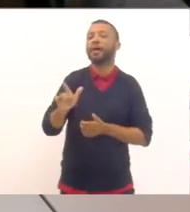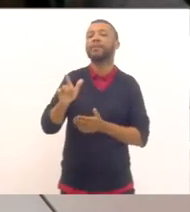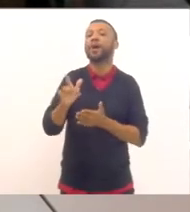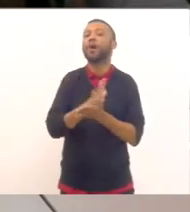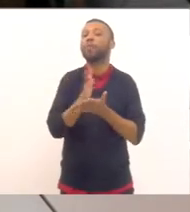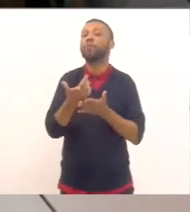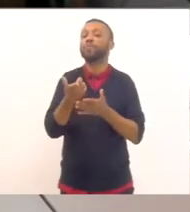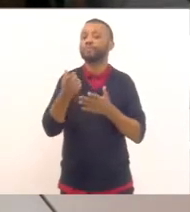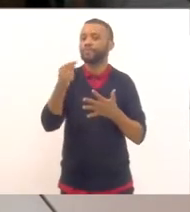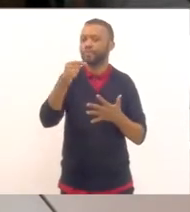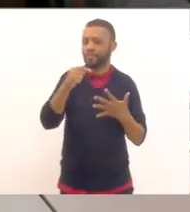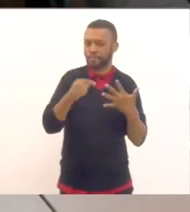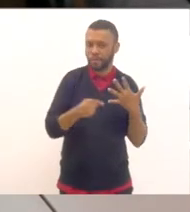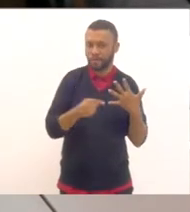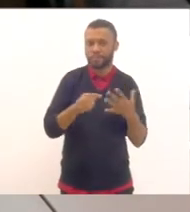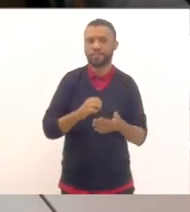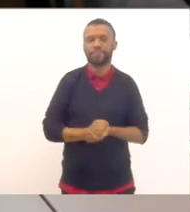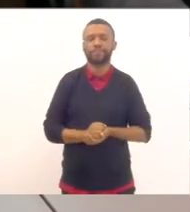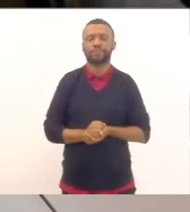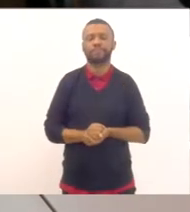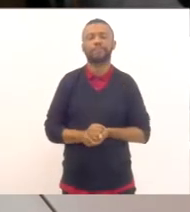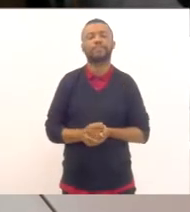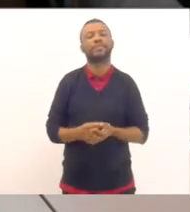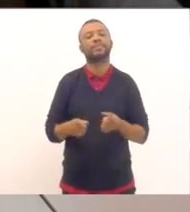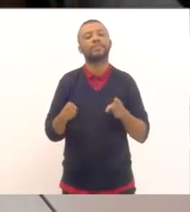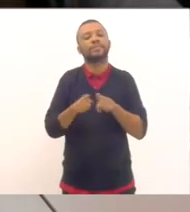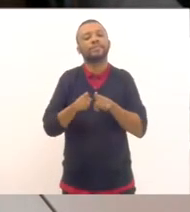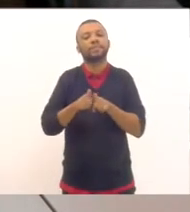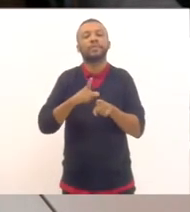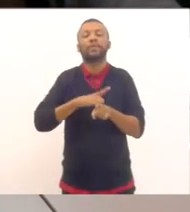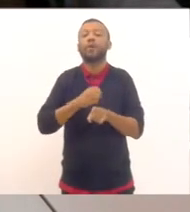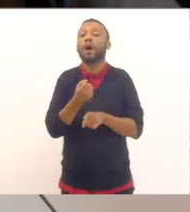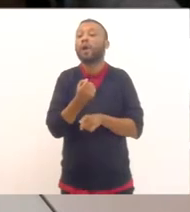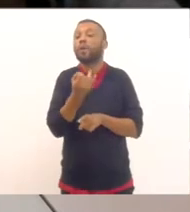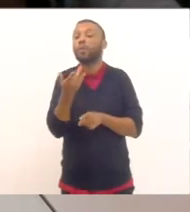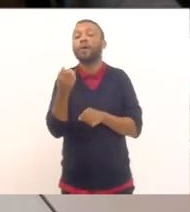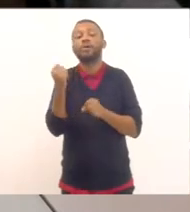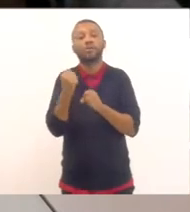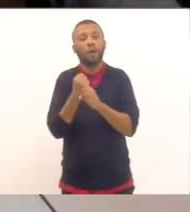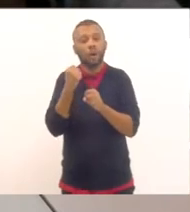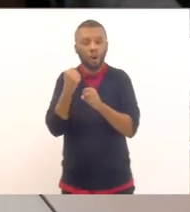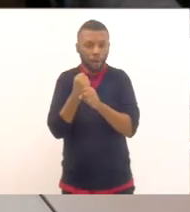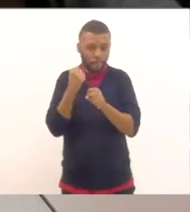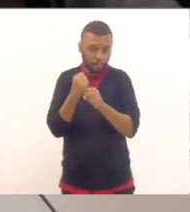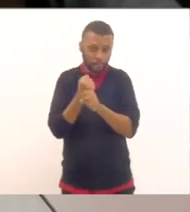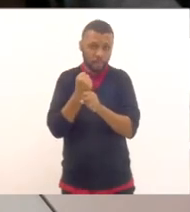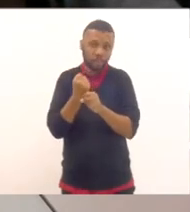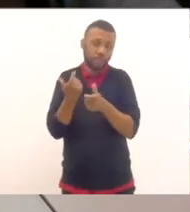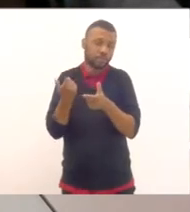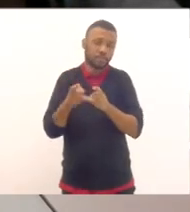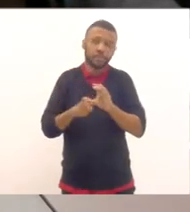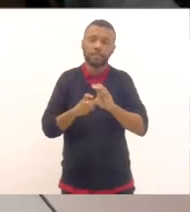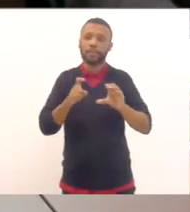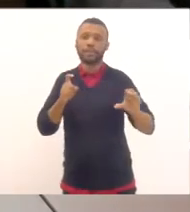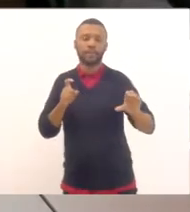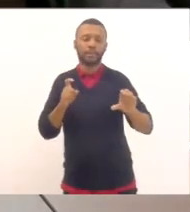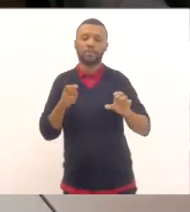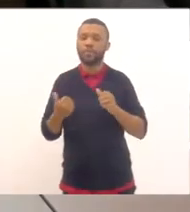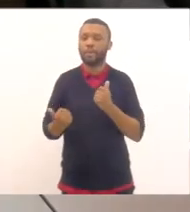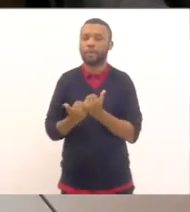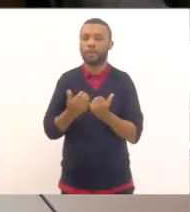posso comentar em seguida nós temos também algumas outras obras que são independentes de apoio da polícia por exemplo não